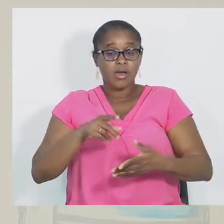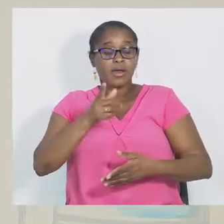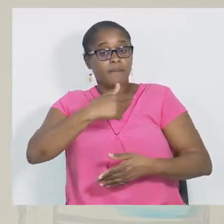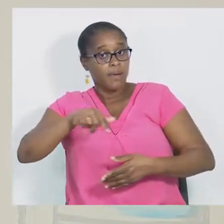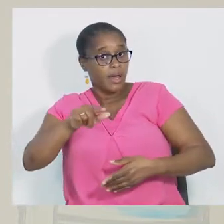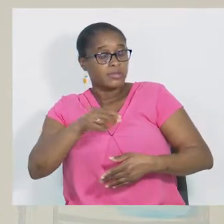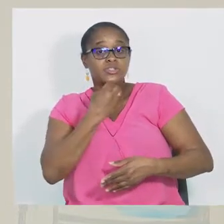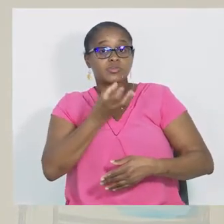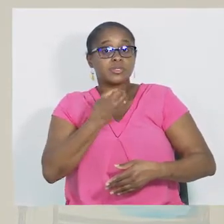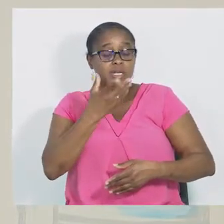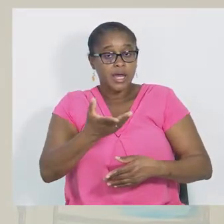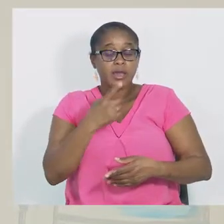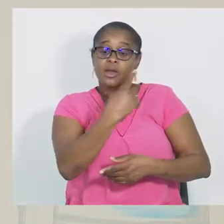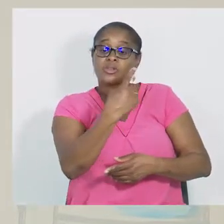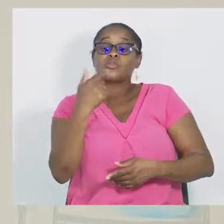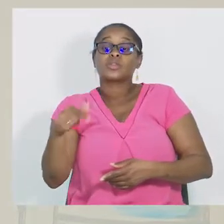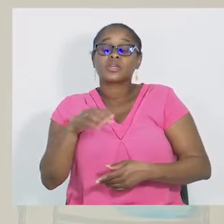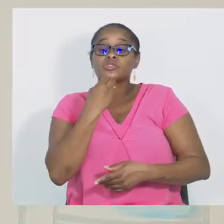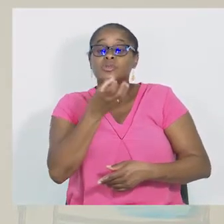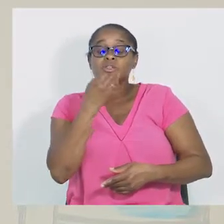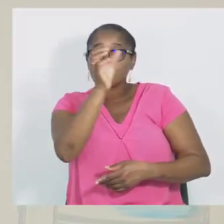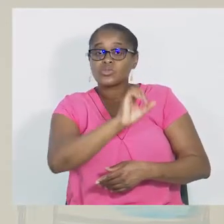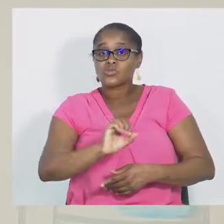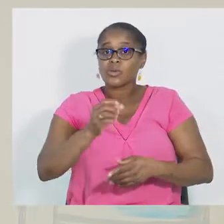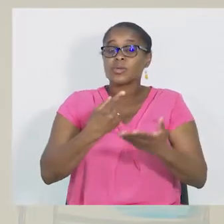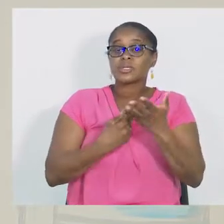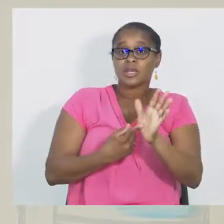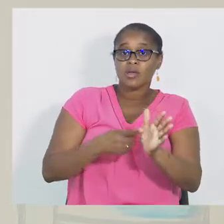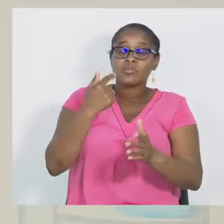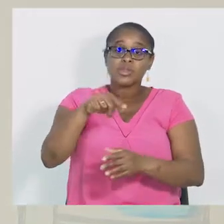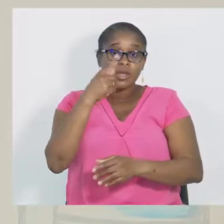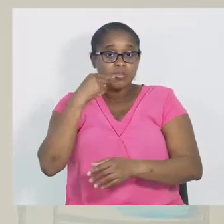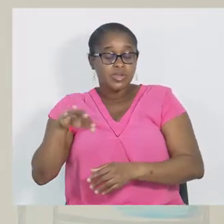lá. Sim, já me aconteceu.